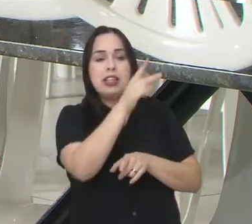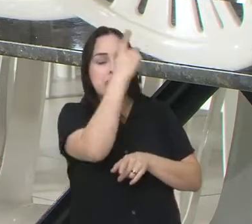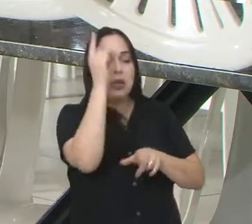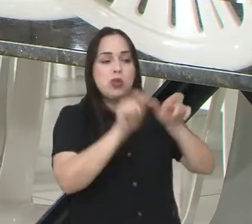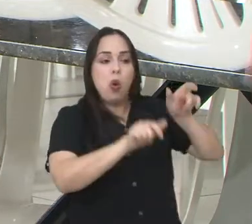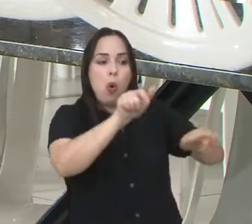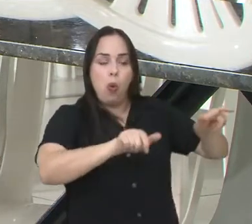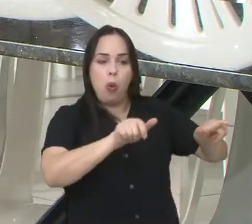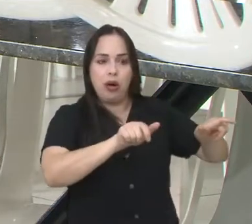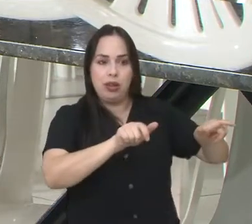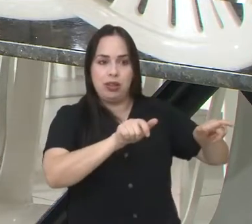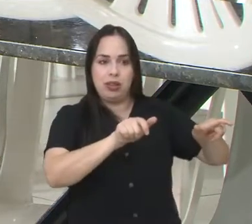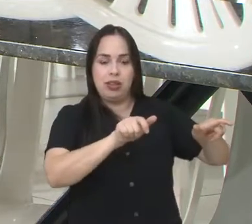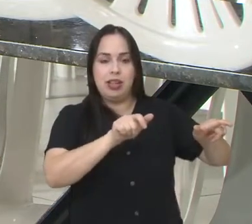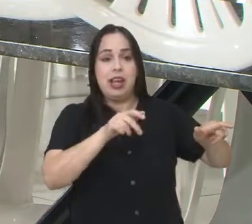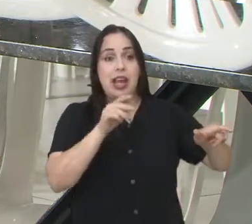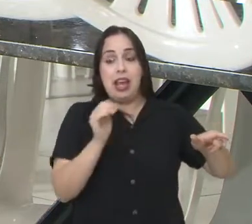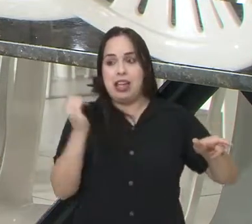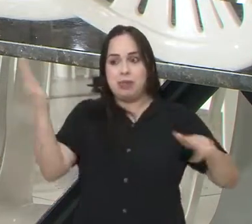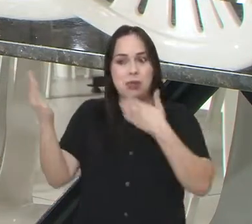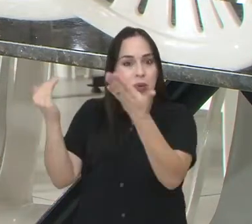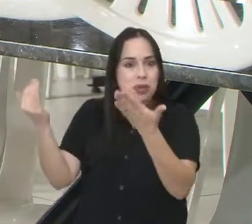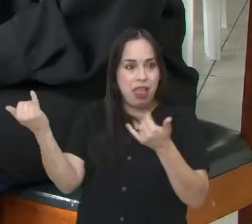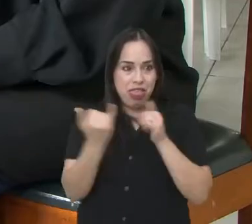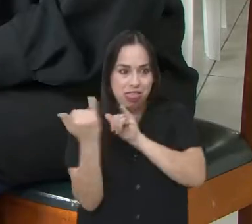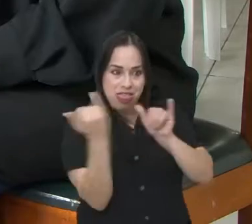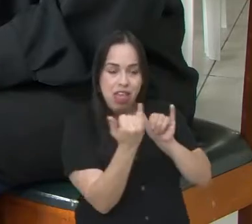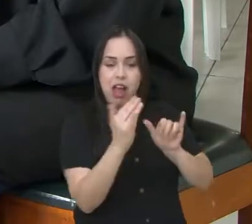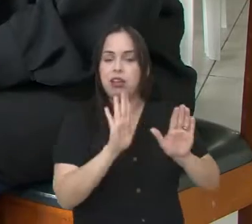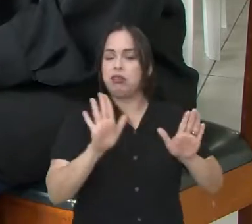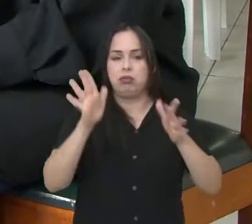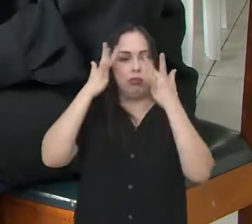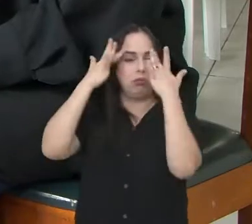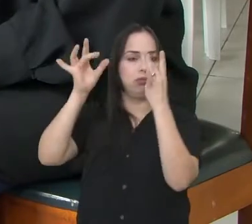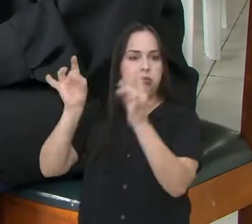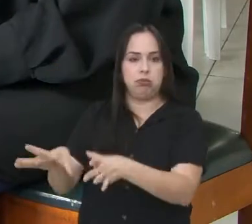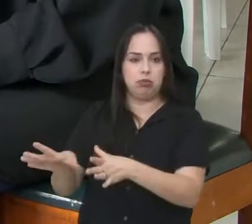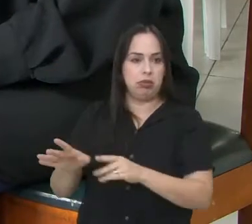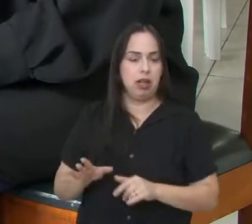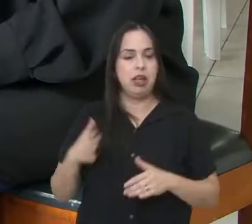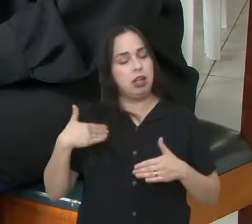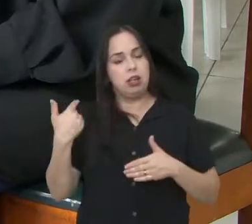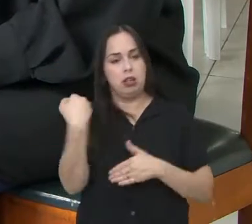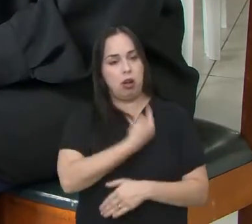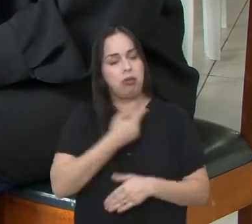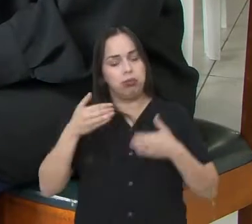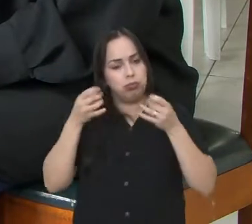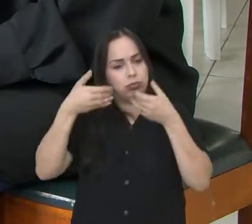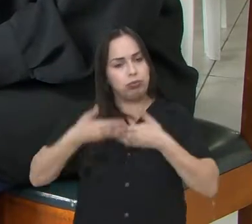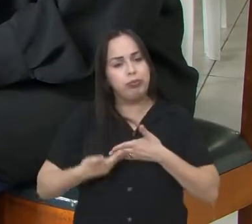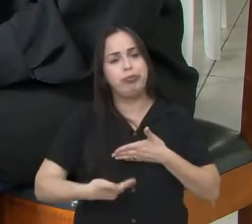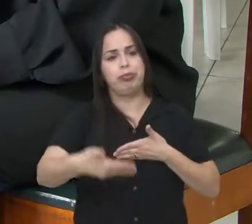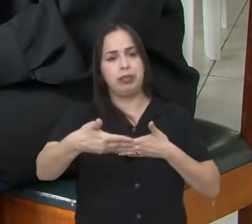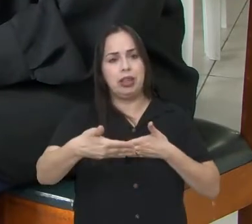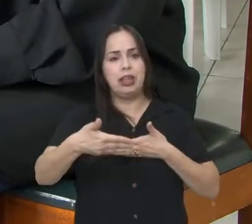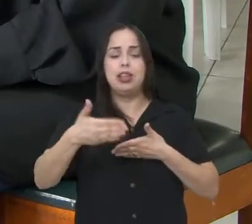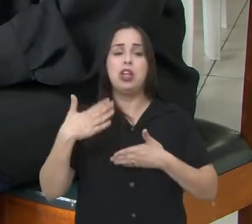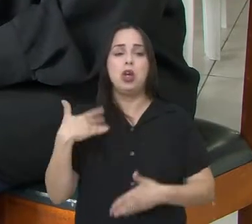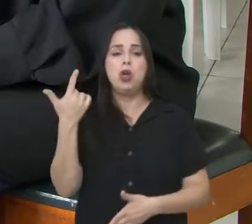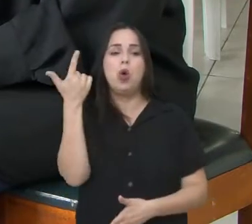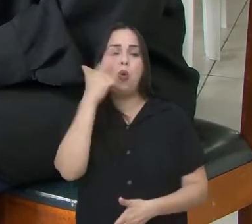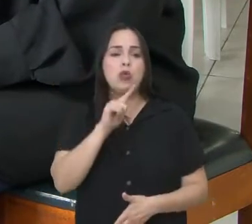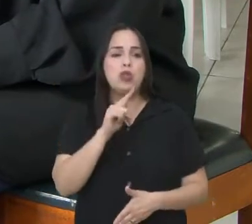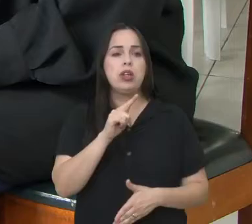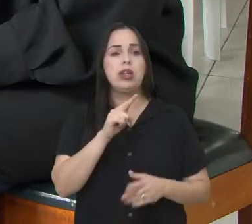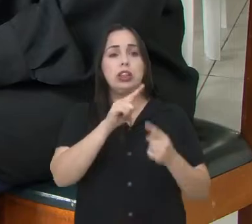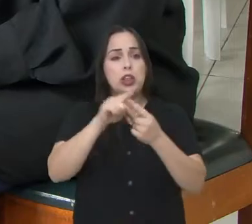porta para fora, o que você escutar, deleta. E vamos tentar, e vamos tocar para frente. Claro. E graças a Deus eu consegui essa